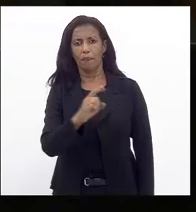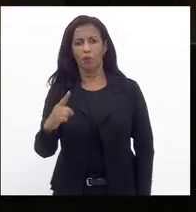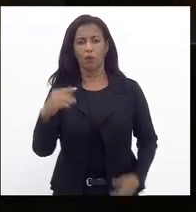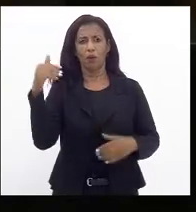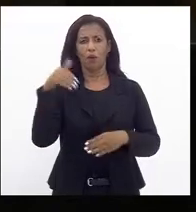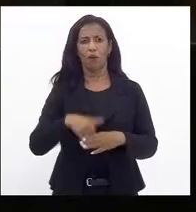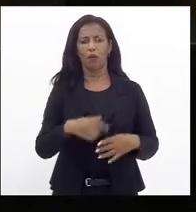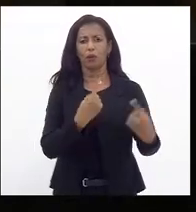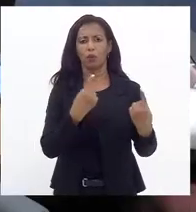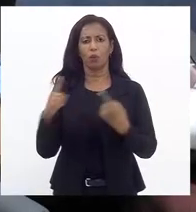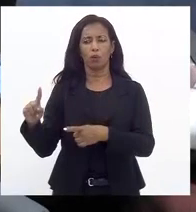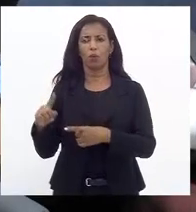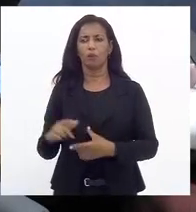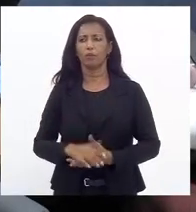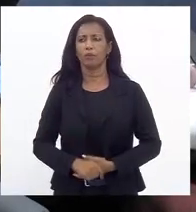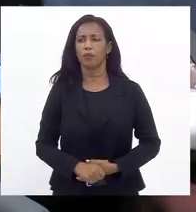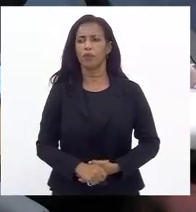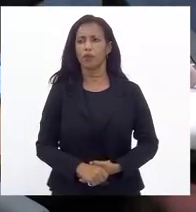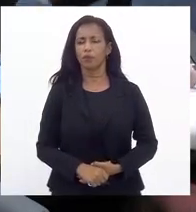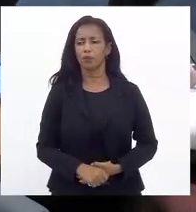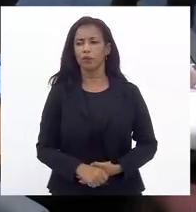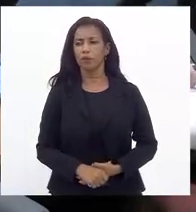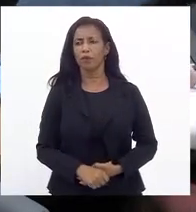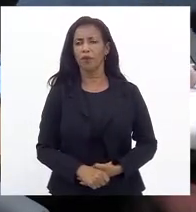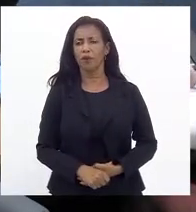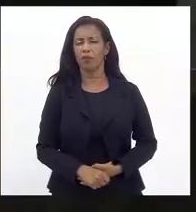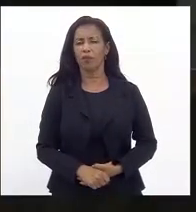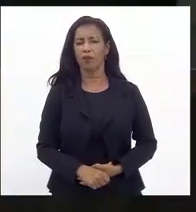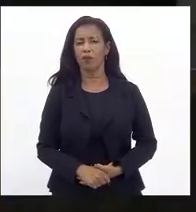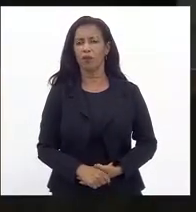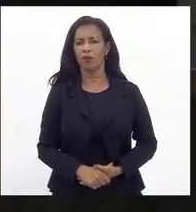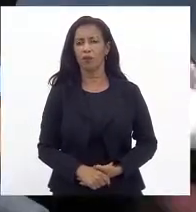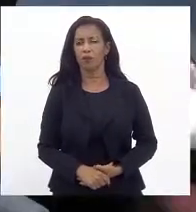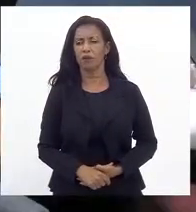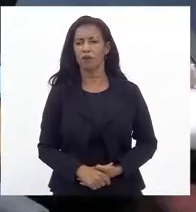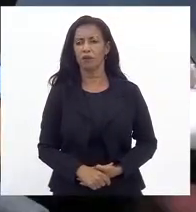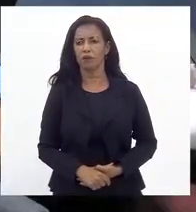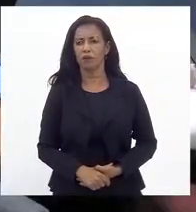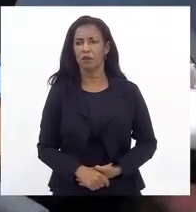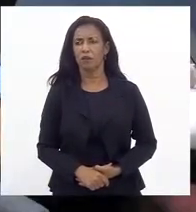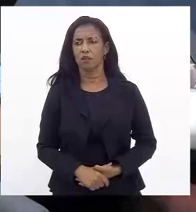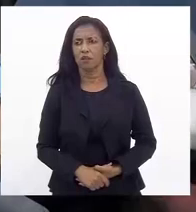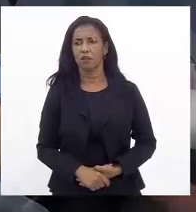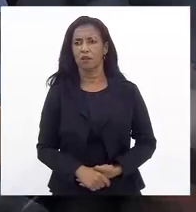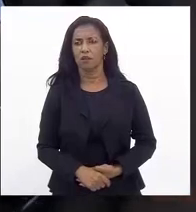Vota contra Ok próximo moradores que o deputado da Mônica